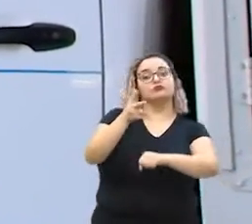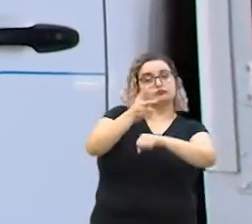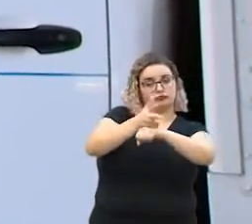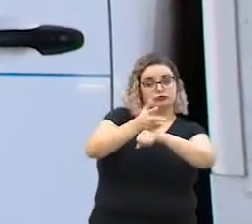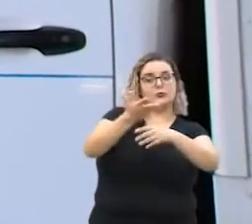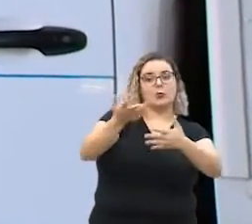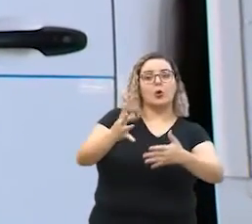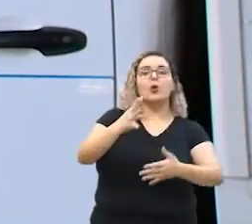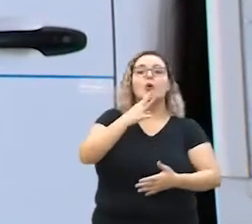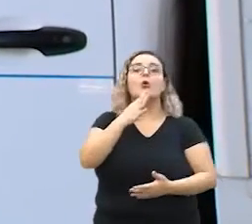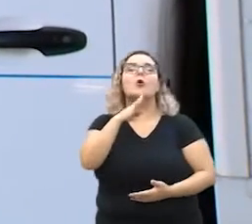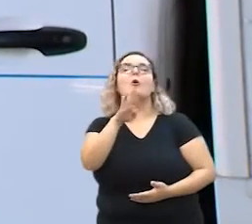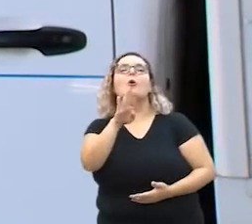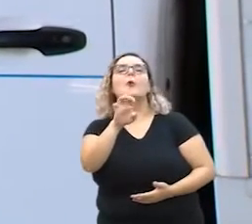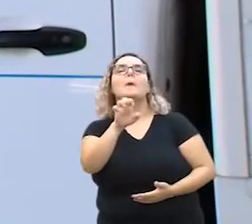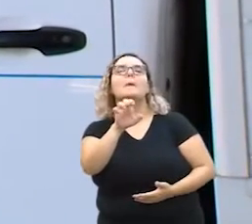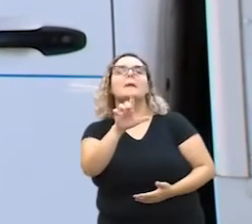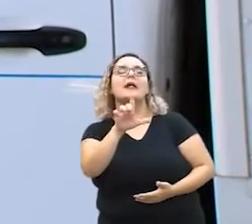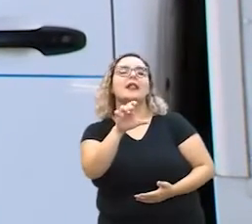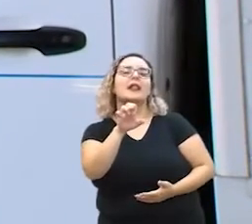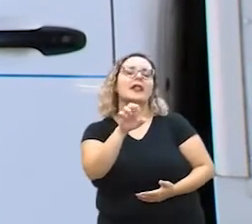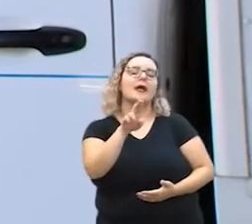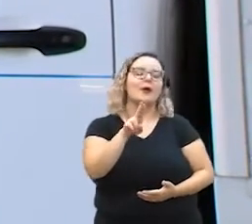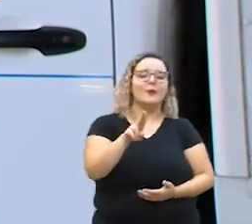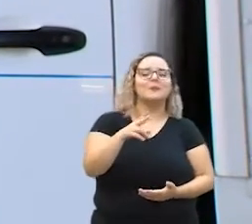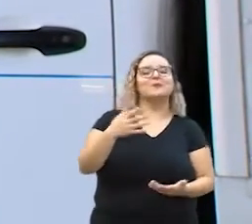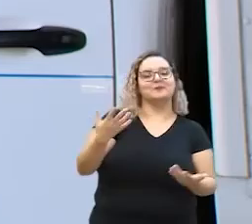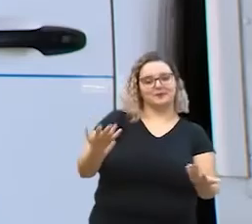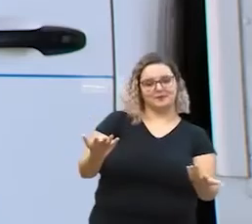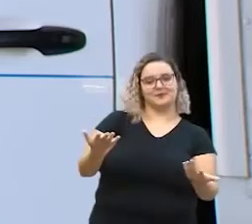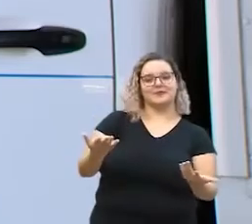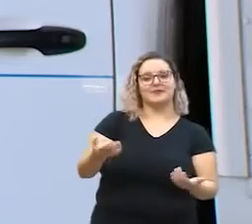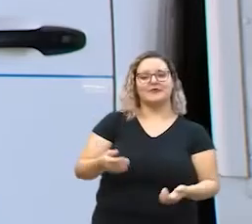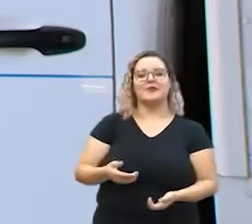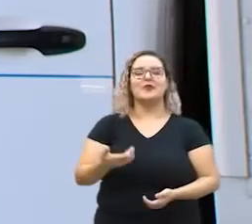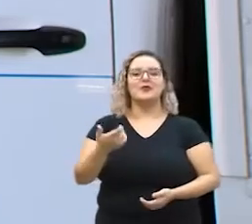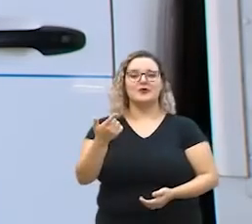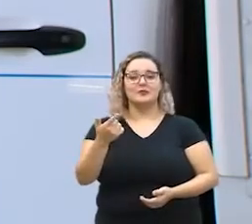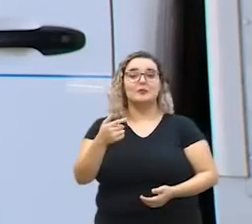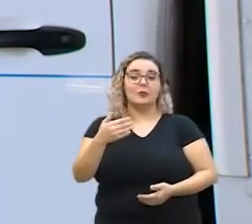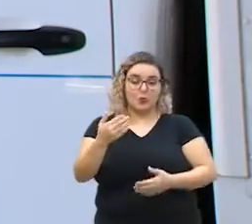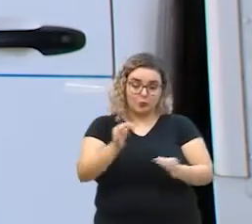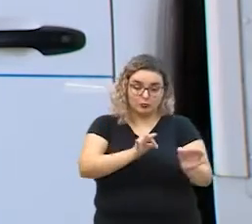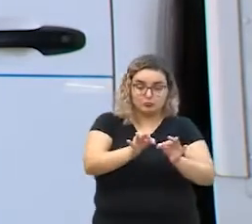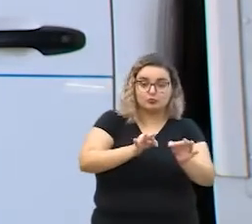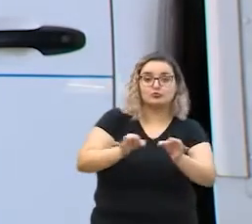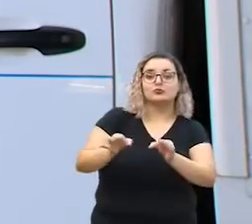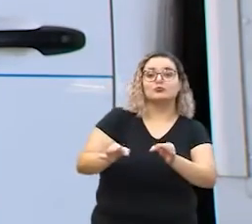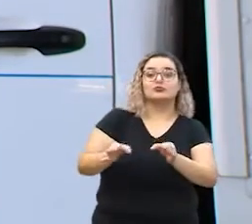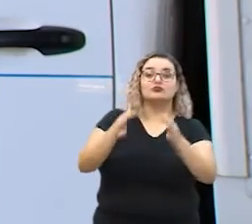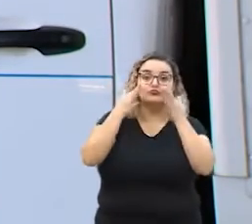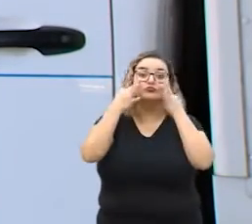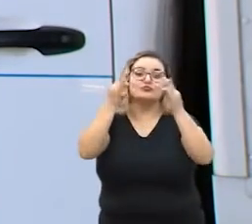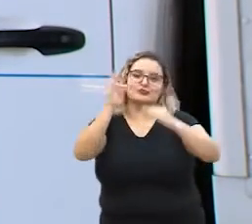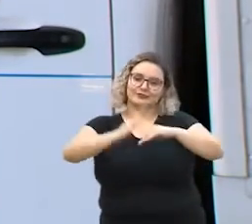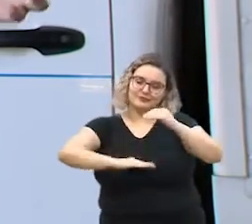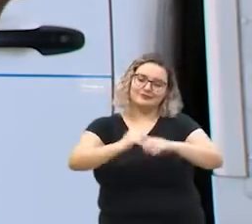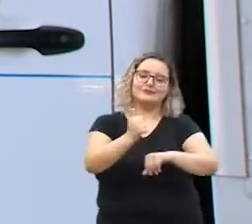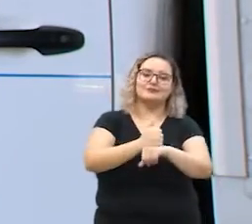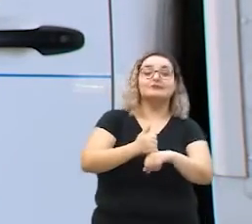digo, conhecido nacionalmente como Beléu. E esse é mais um quadro Se Liga na Profissão, né,